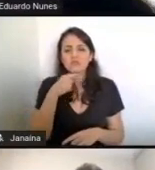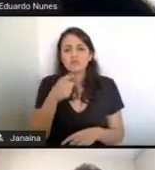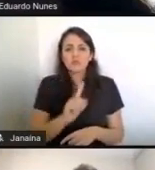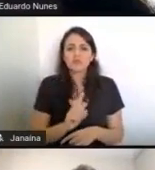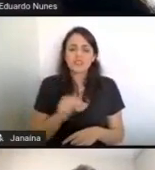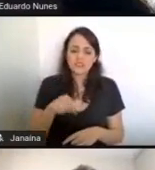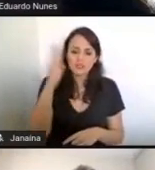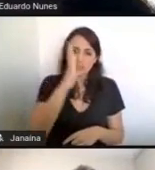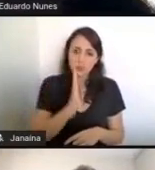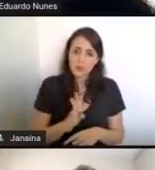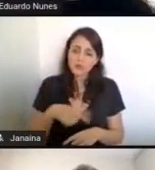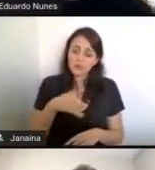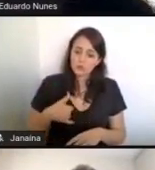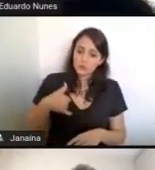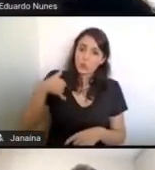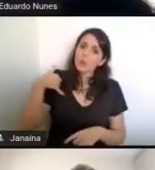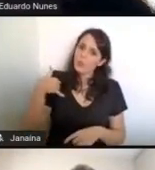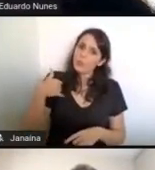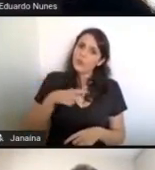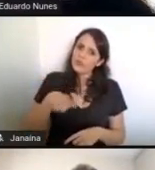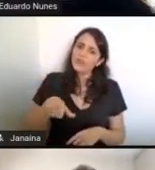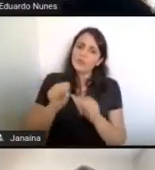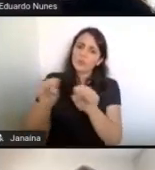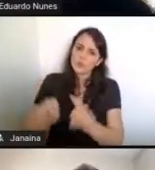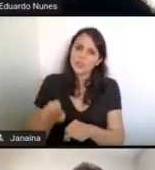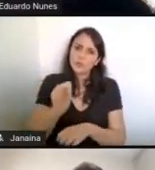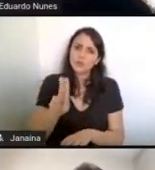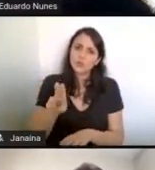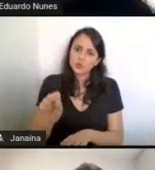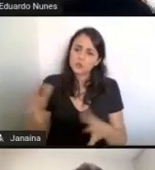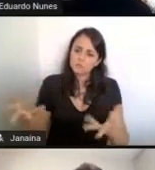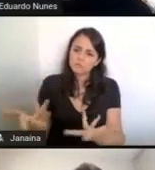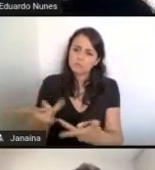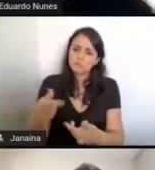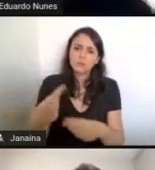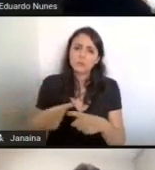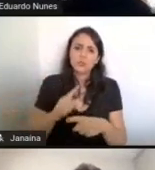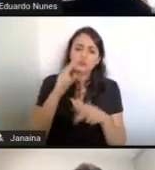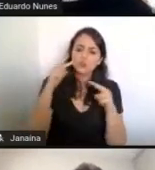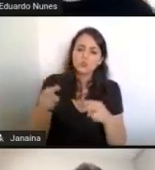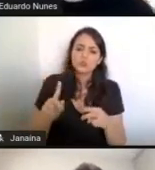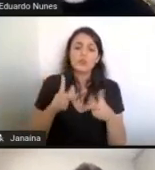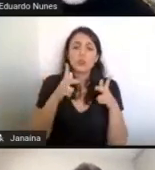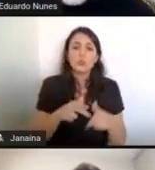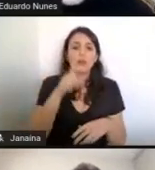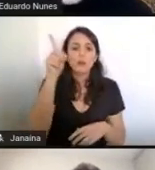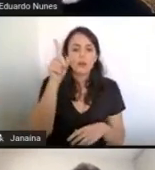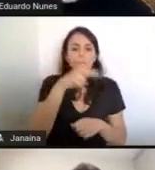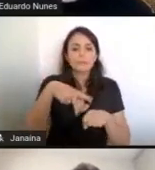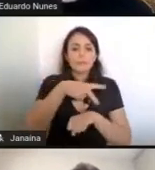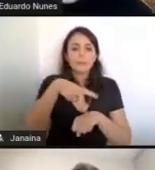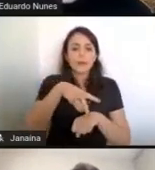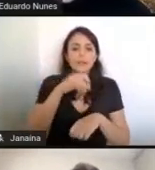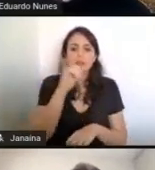visão de orgulho do nosso sistema único de forma generalizada, como a gente vê que acontece na Inglaterra, né? O sistema de